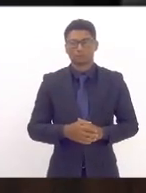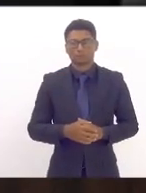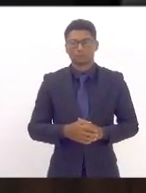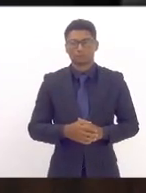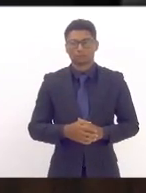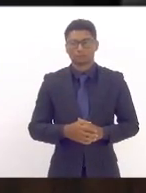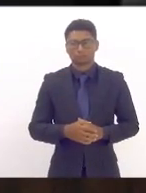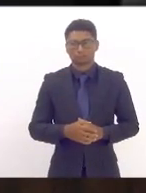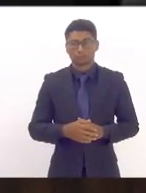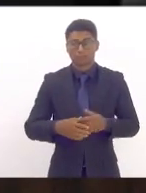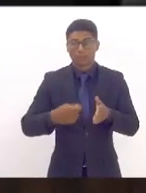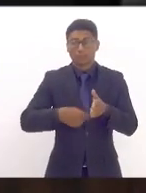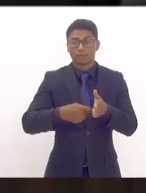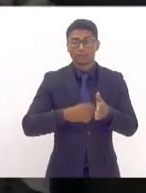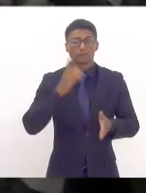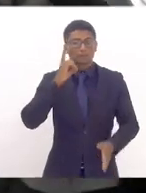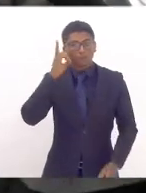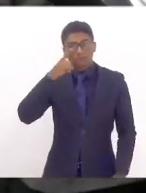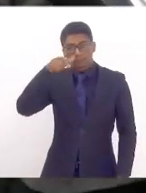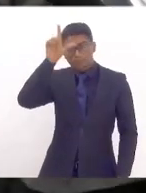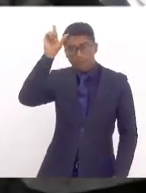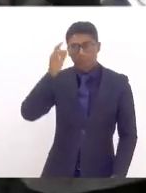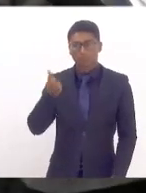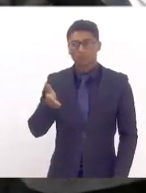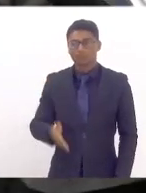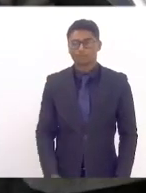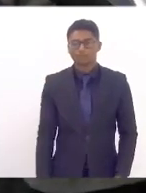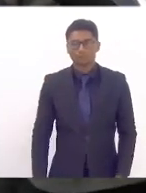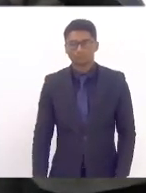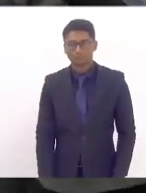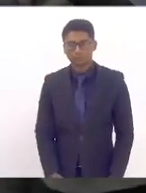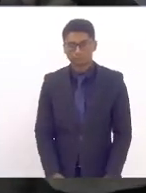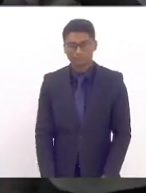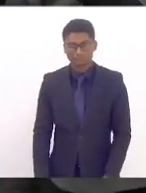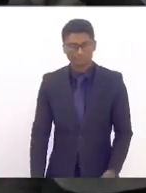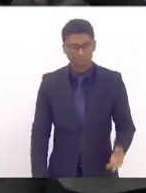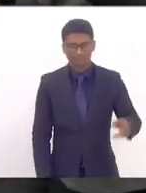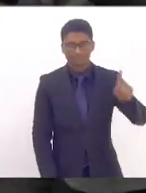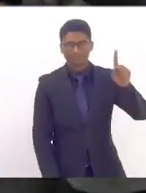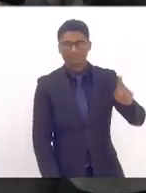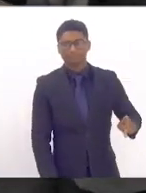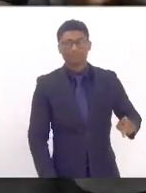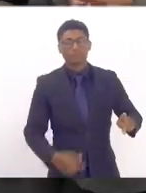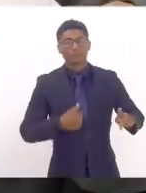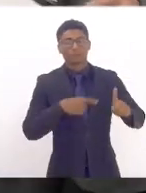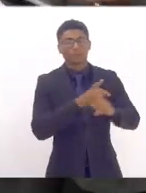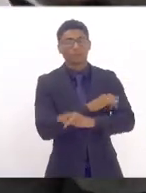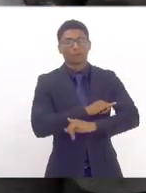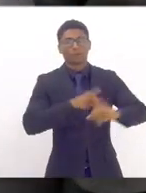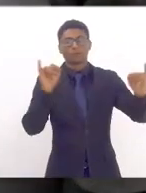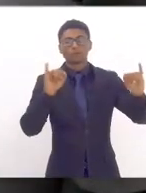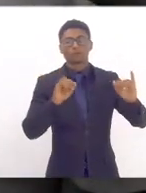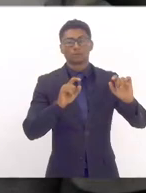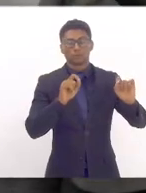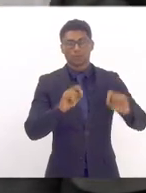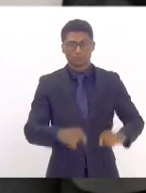pela tributação Deputado Luiz Paulo senhor presidente queria chamar atenção